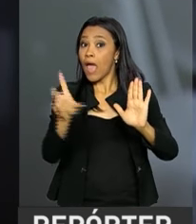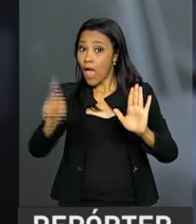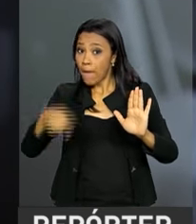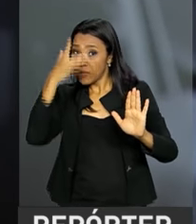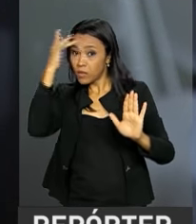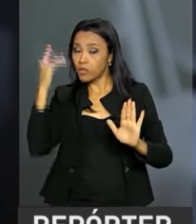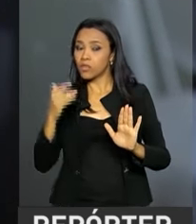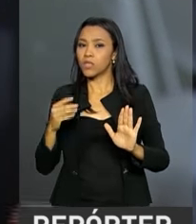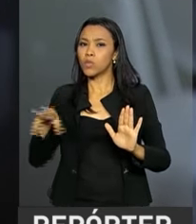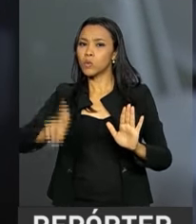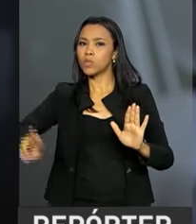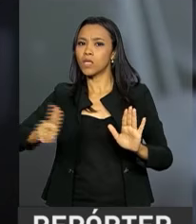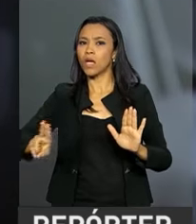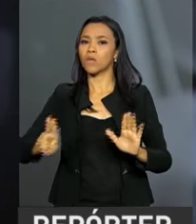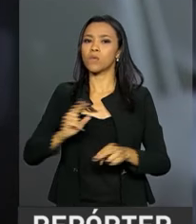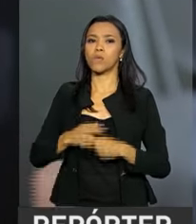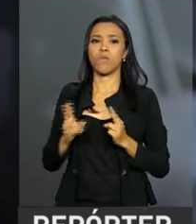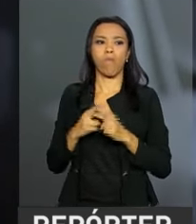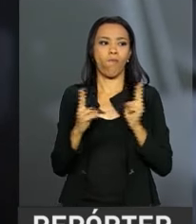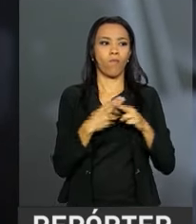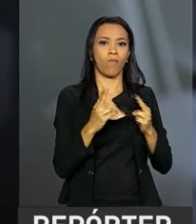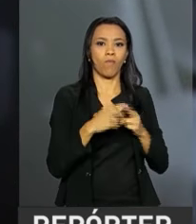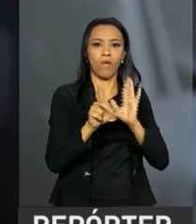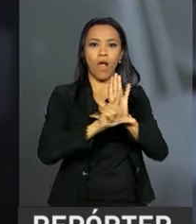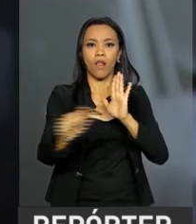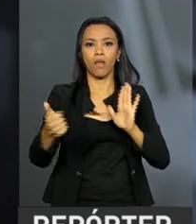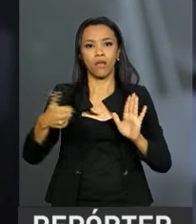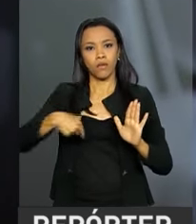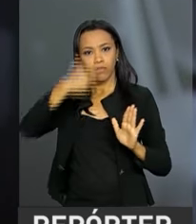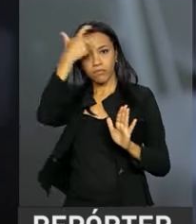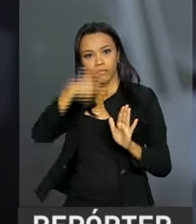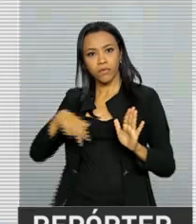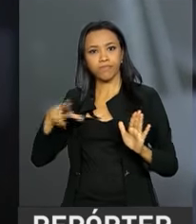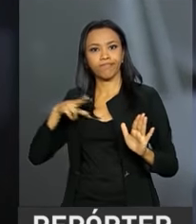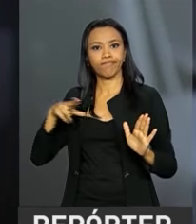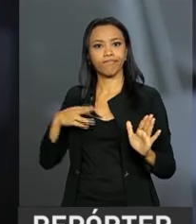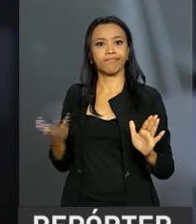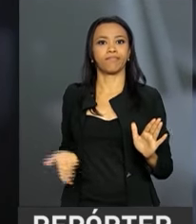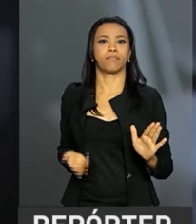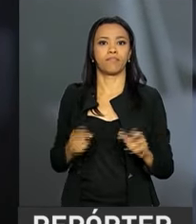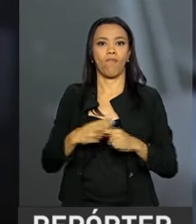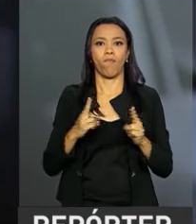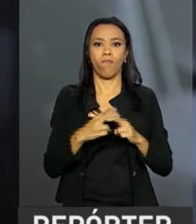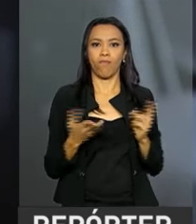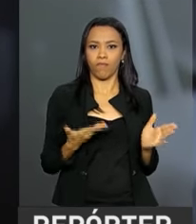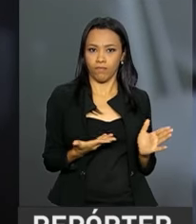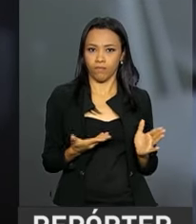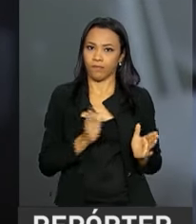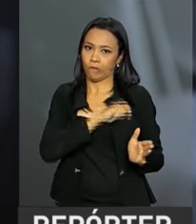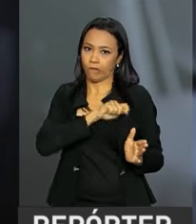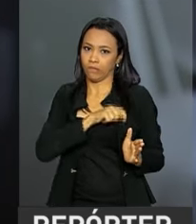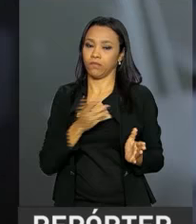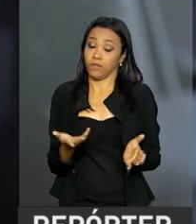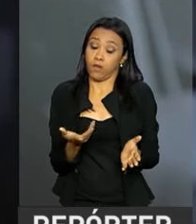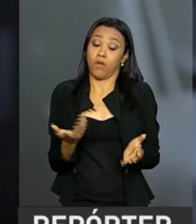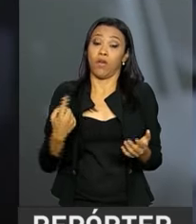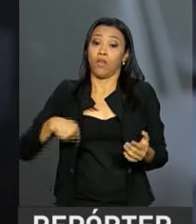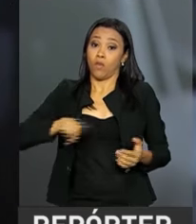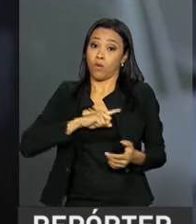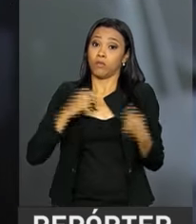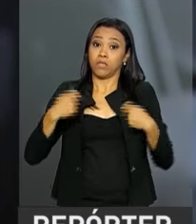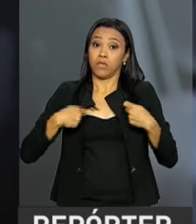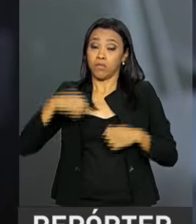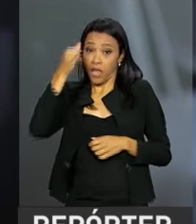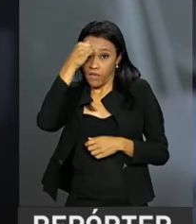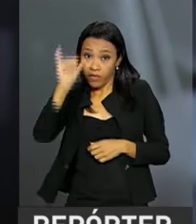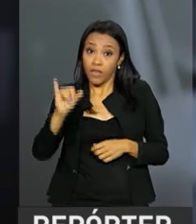utilizaram as leis para fins ilícitos, para prática criminosa até. Então, nós precisamos evitar que essa